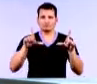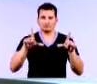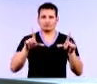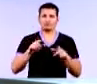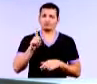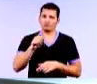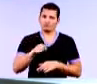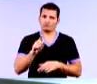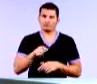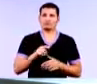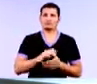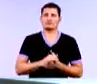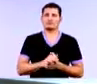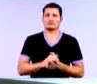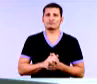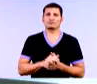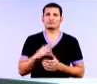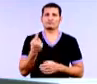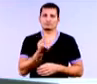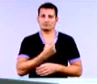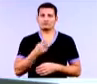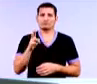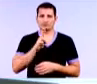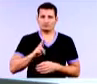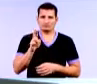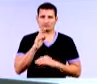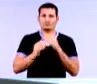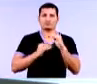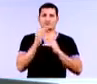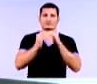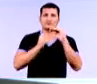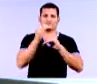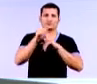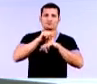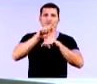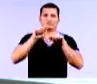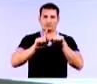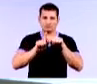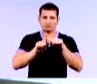a perspectiva por qual a gente vai utilizar para desenvolver os algoritmos, tá?